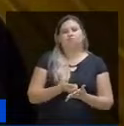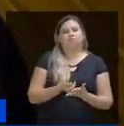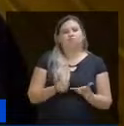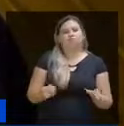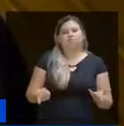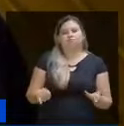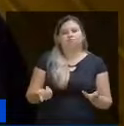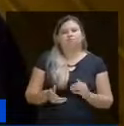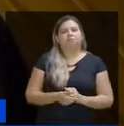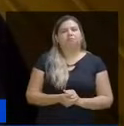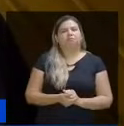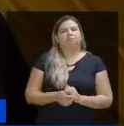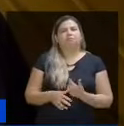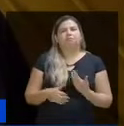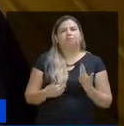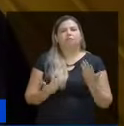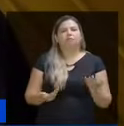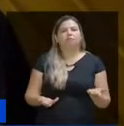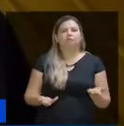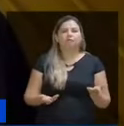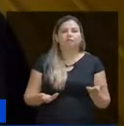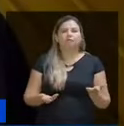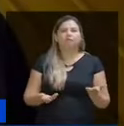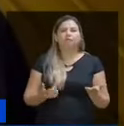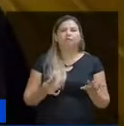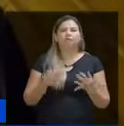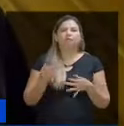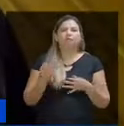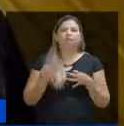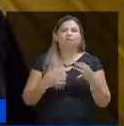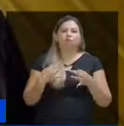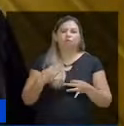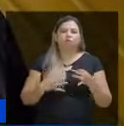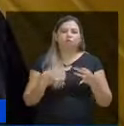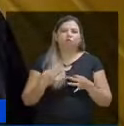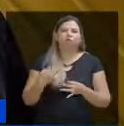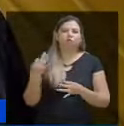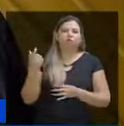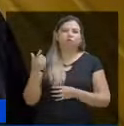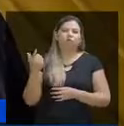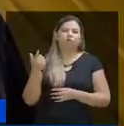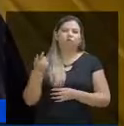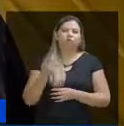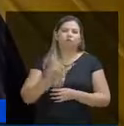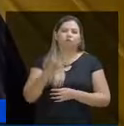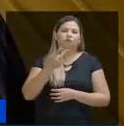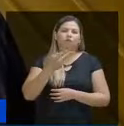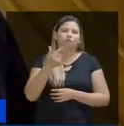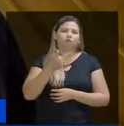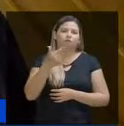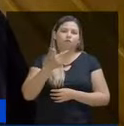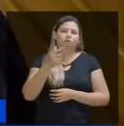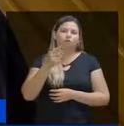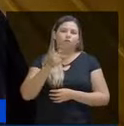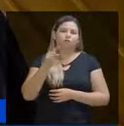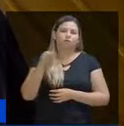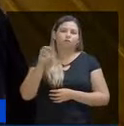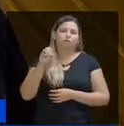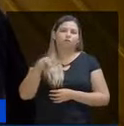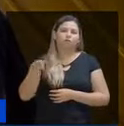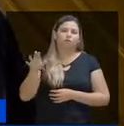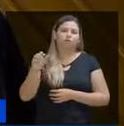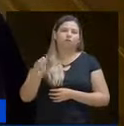Então, automaticamente, o juízo da segunda zona fez a anotação,